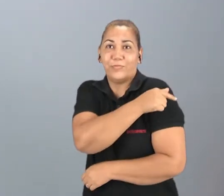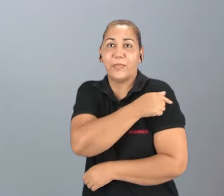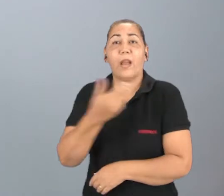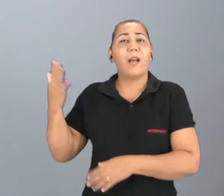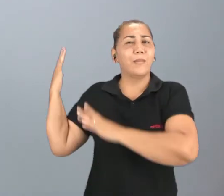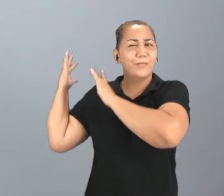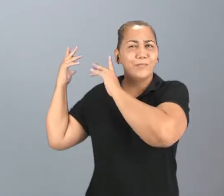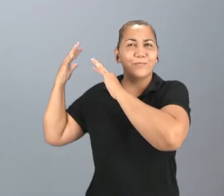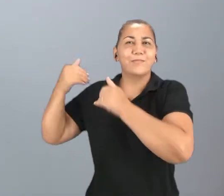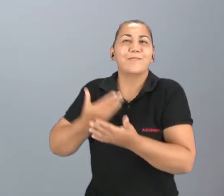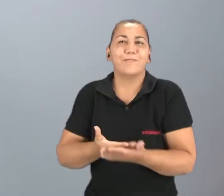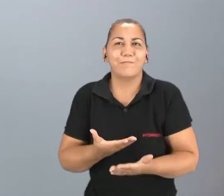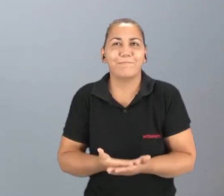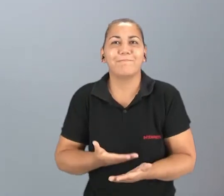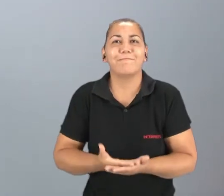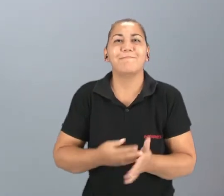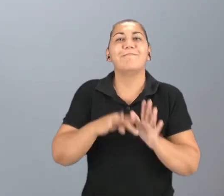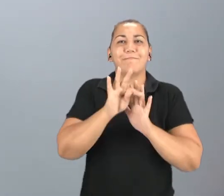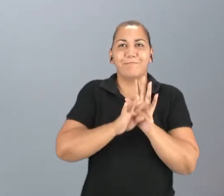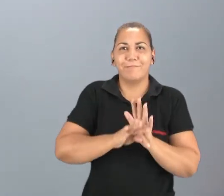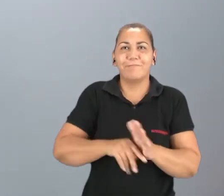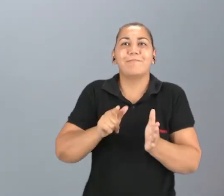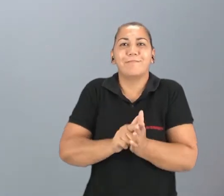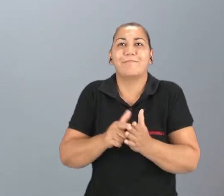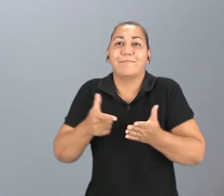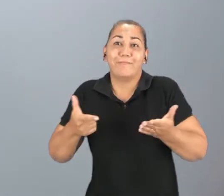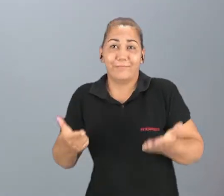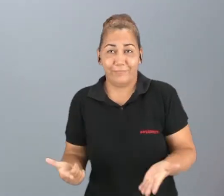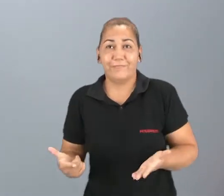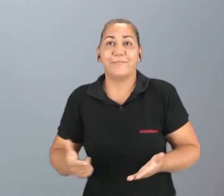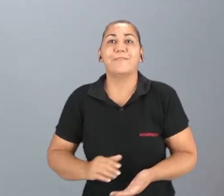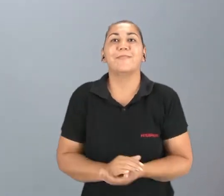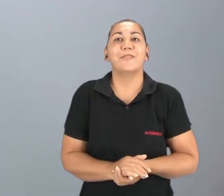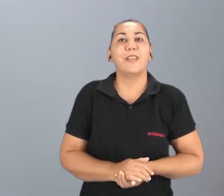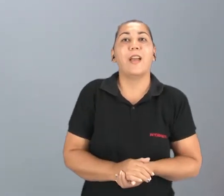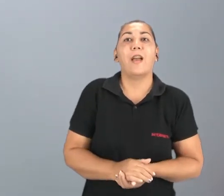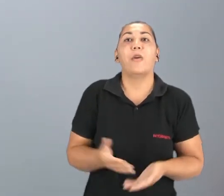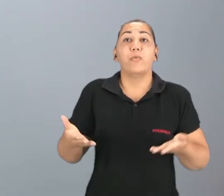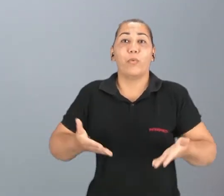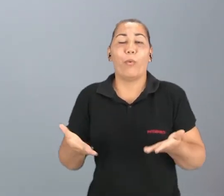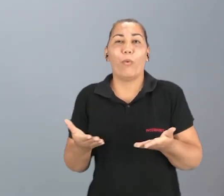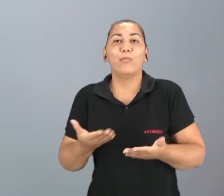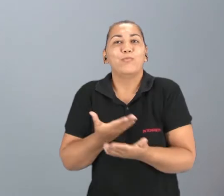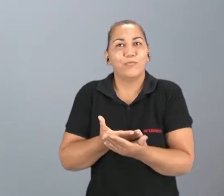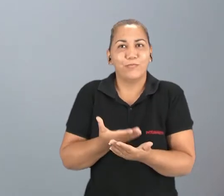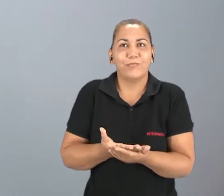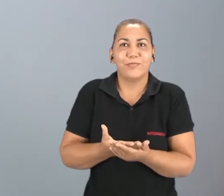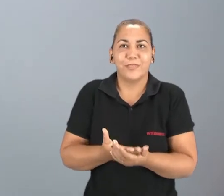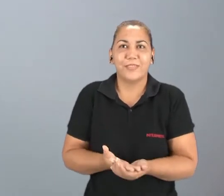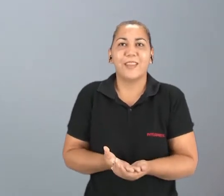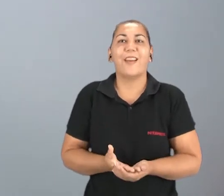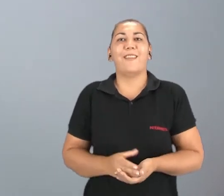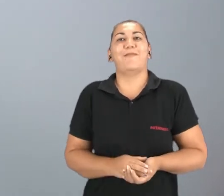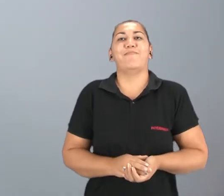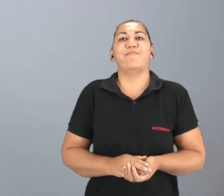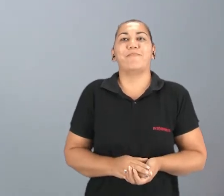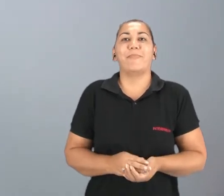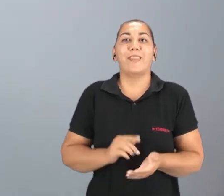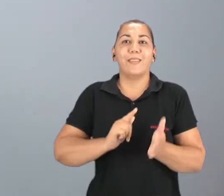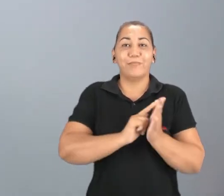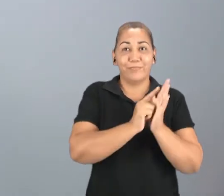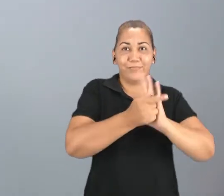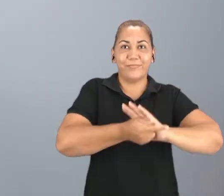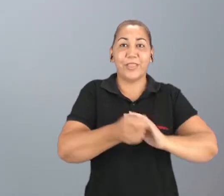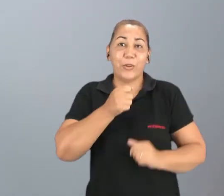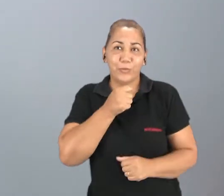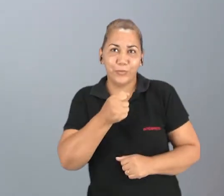anteriores algumas aulas sobre textos jornalísticos, isso mesmo, e hoje nós vamos ver mais uma, né? O nosso gênero